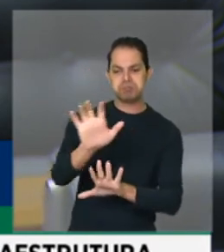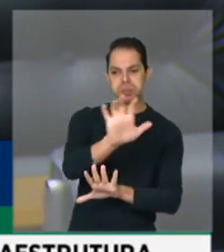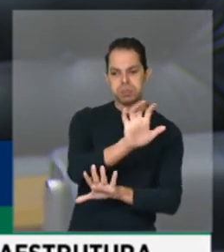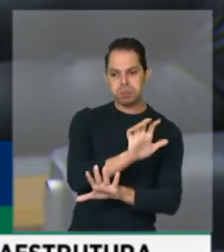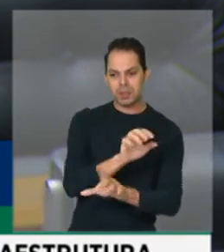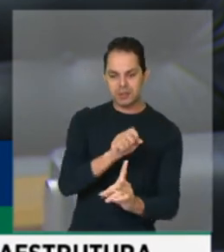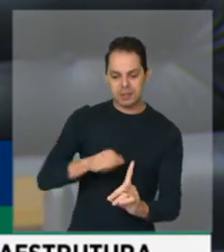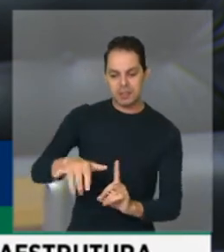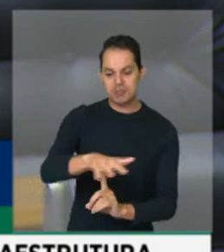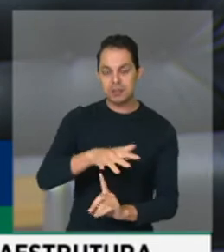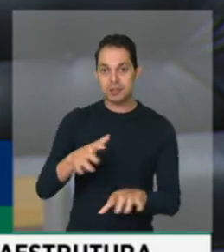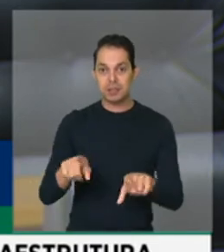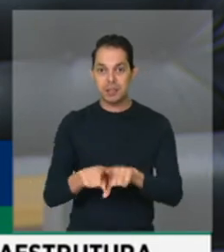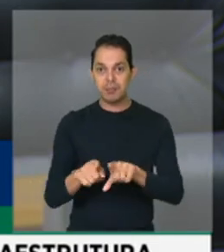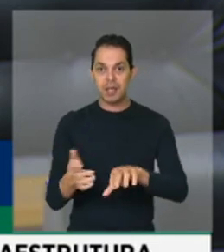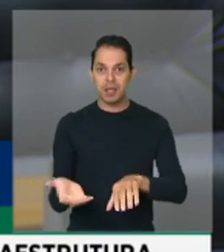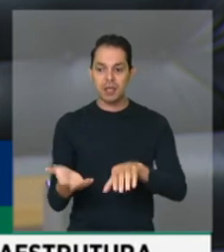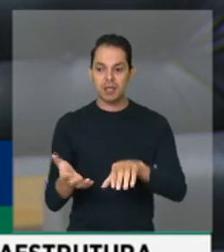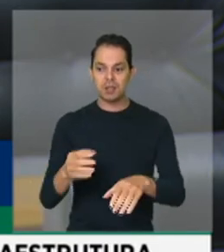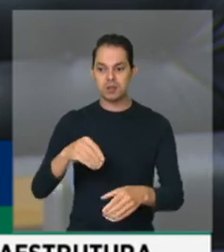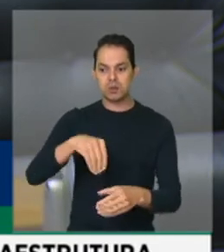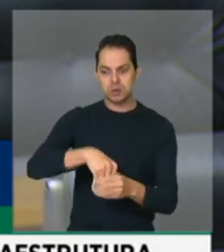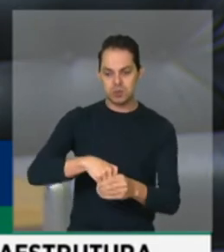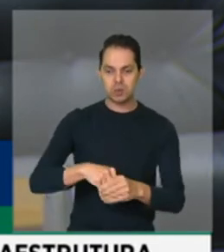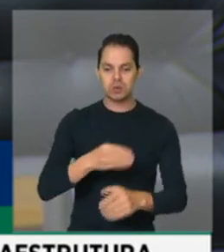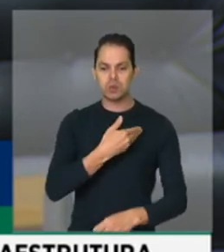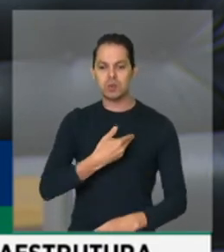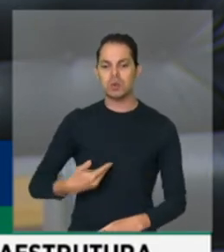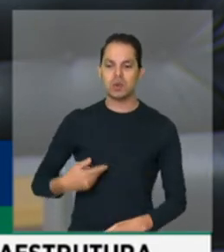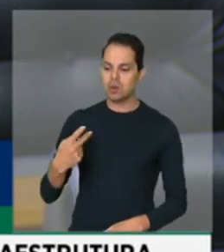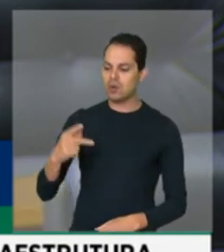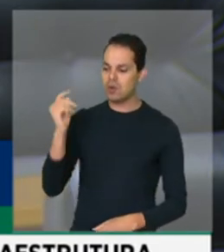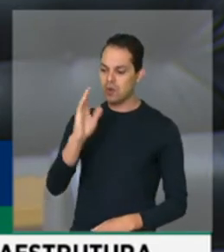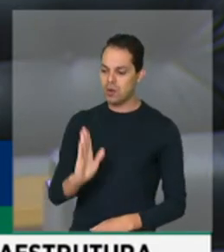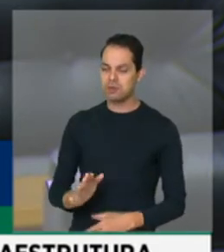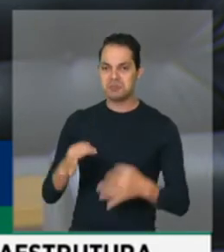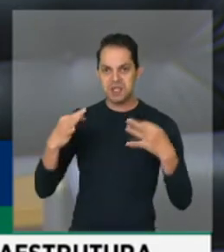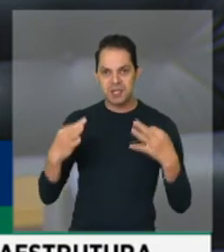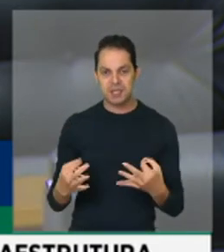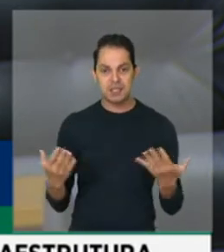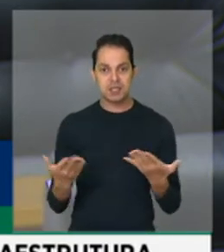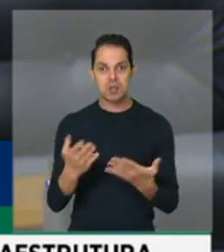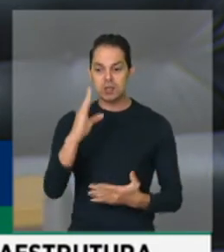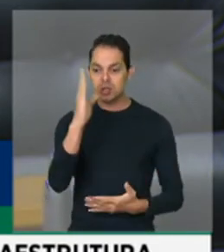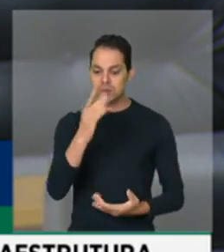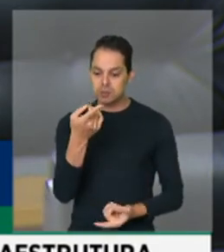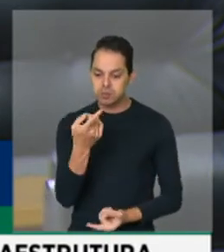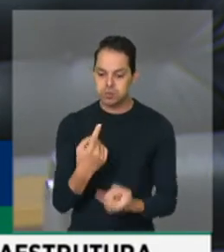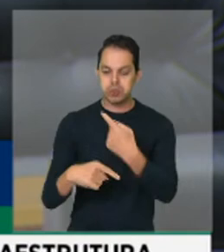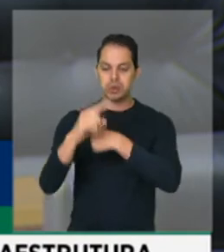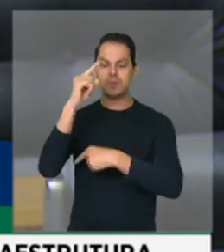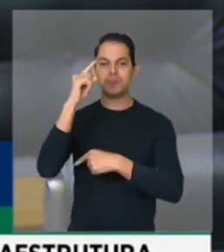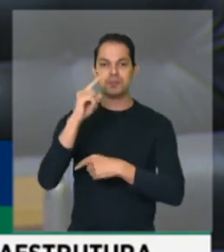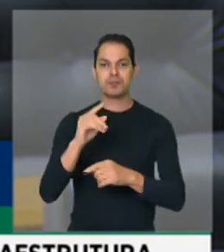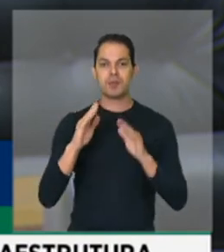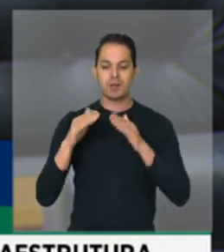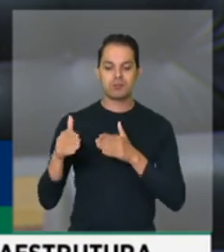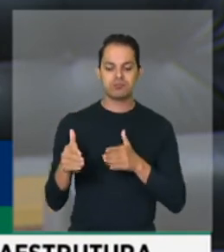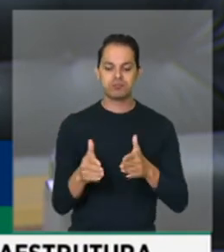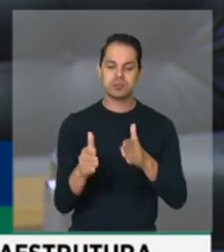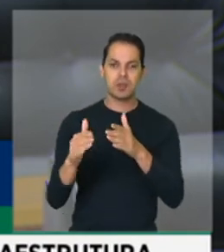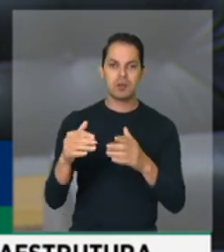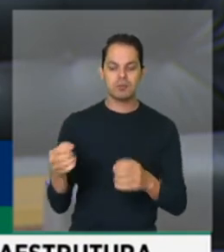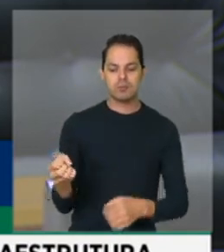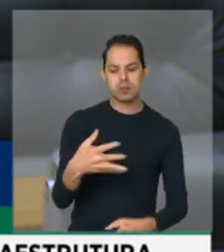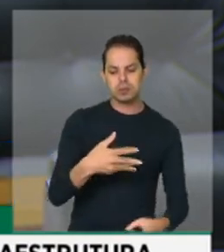esse parlamento, com o governo brasileiro. Com certeza, hoje, o nosso país dá um passo muito grande no sentido da nossa modernização.